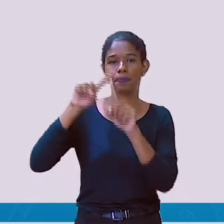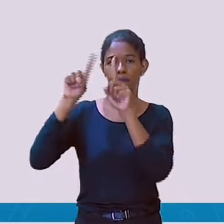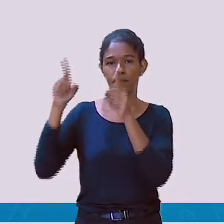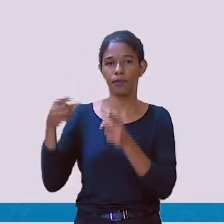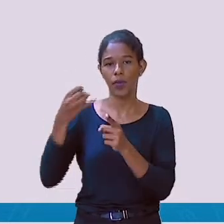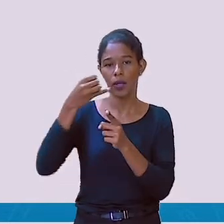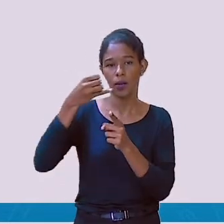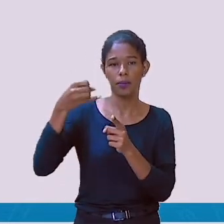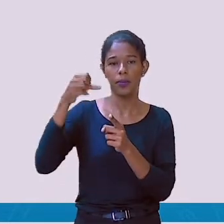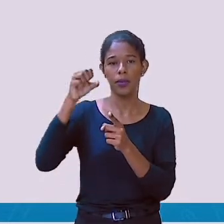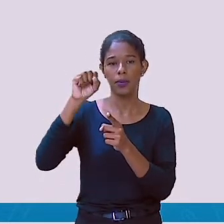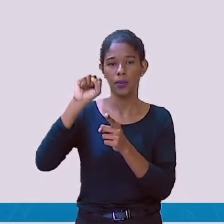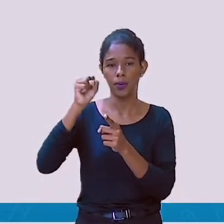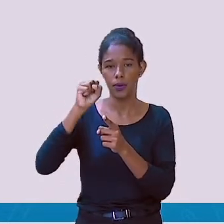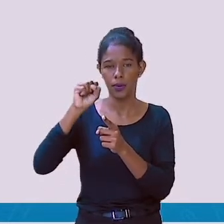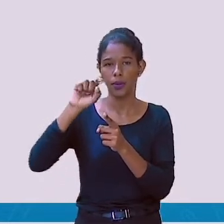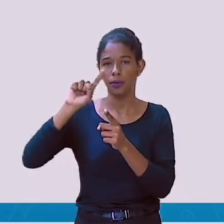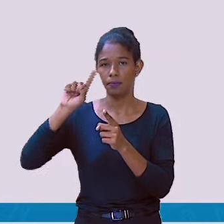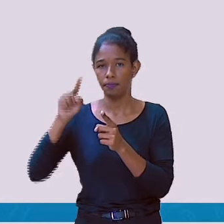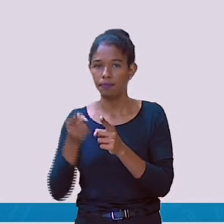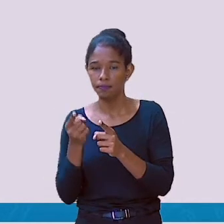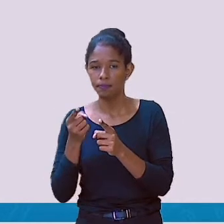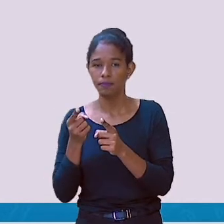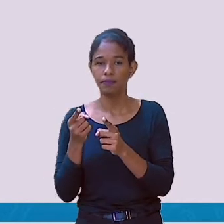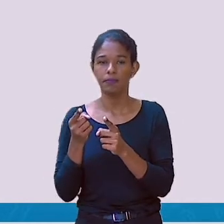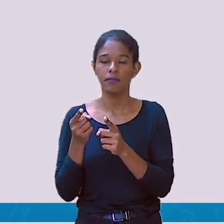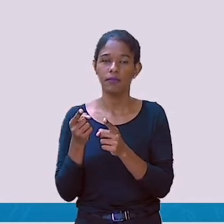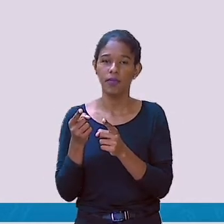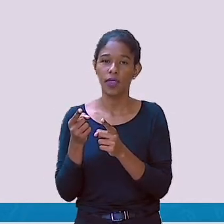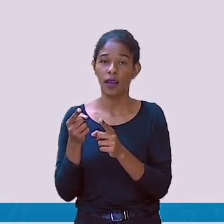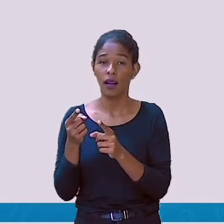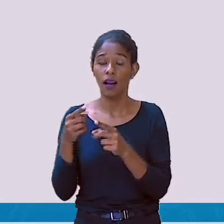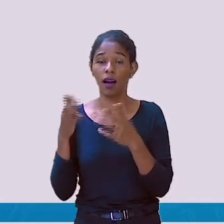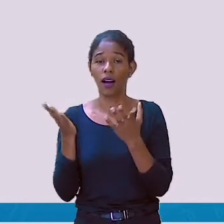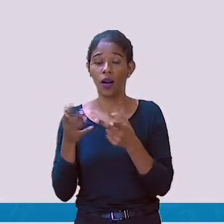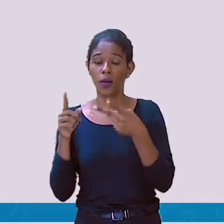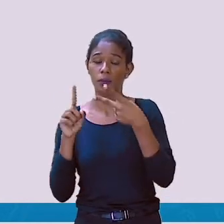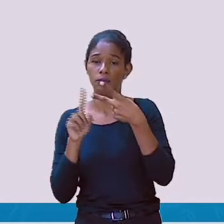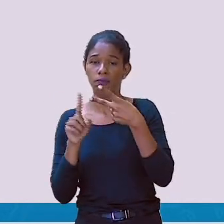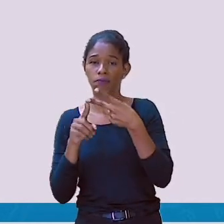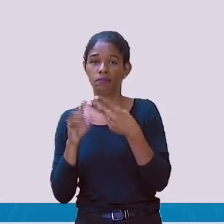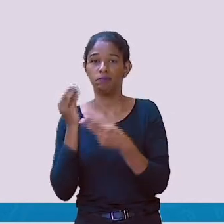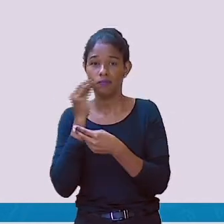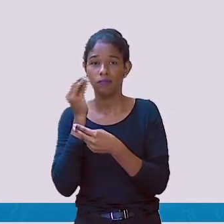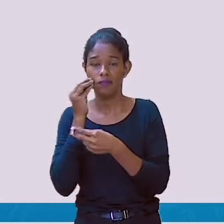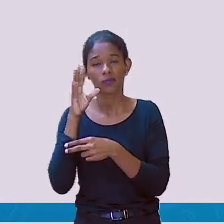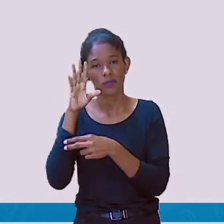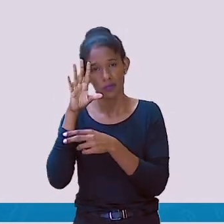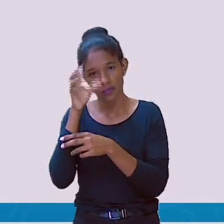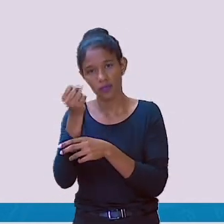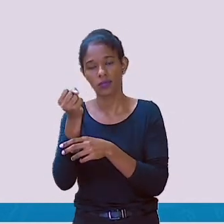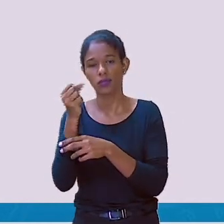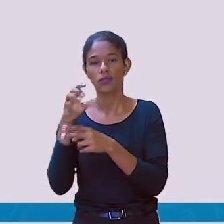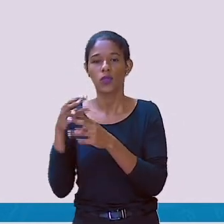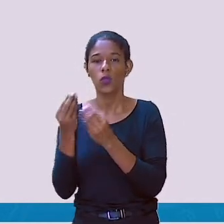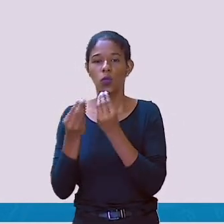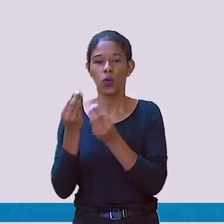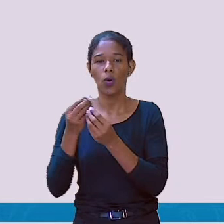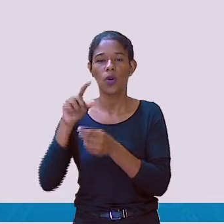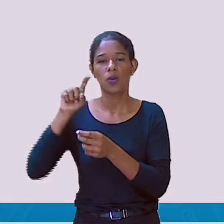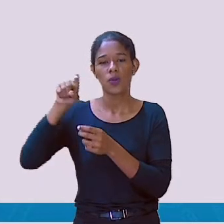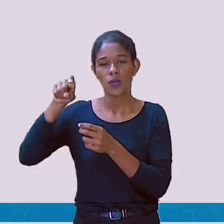ficar menos 8. A parte literal eu tenho x ao quadrado e eu tenho x. Então, vai